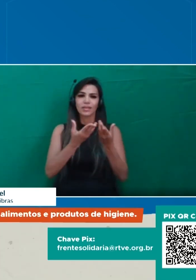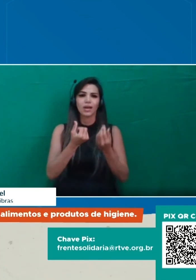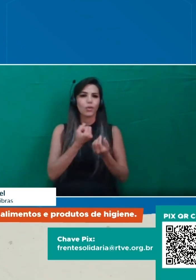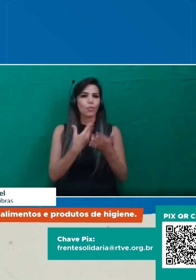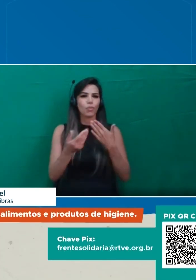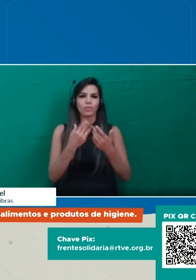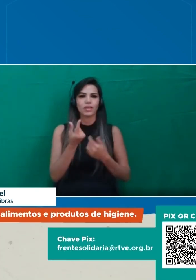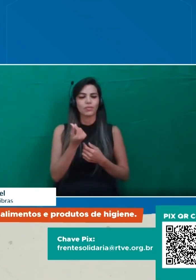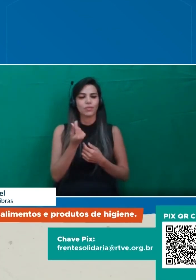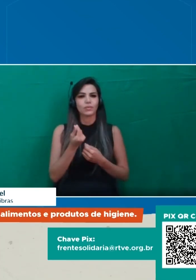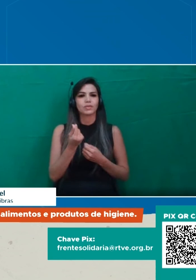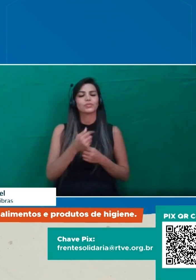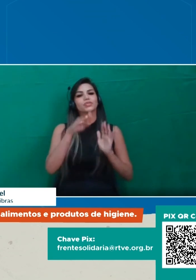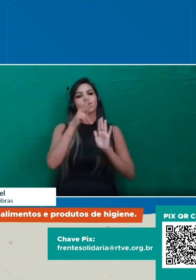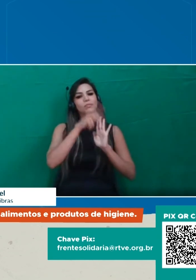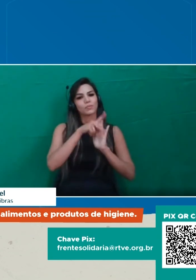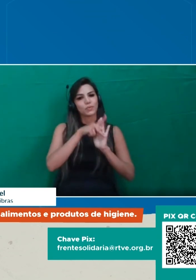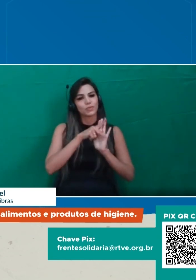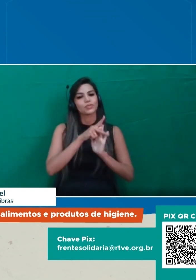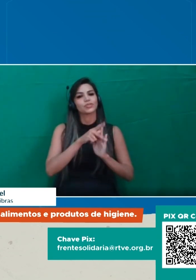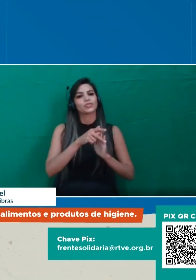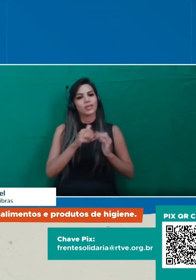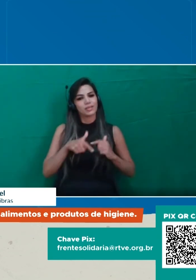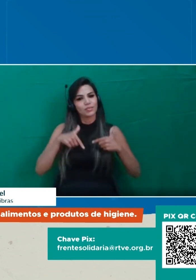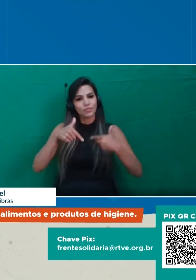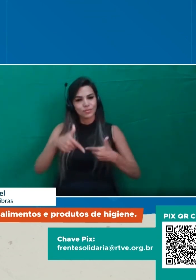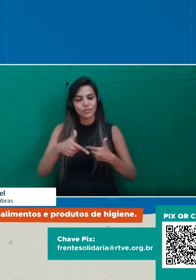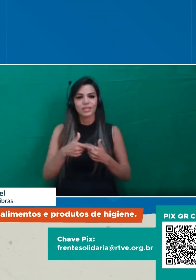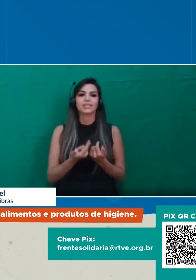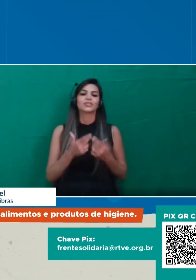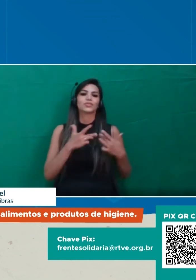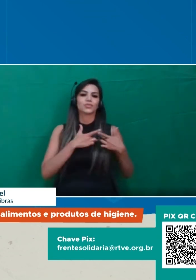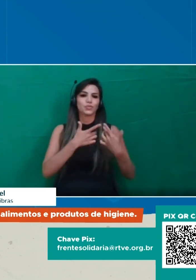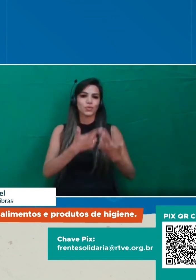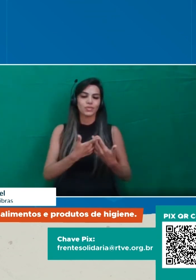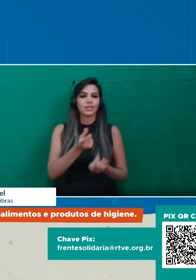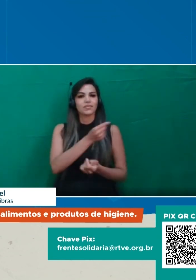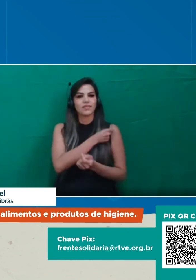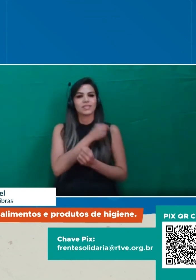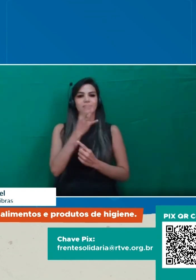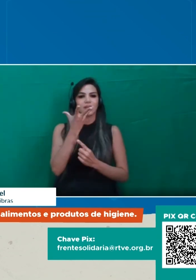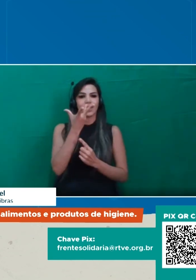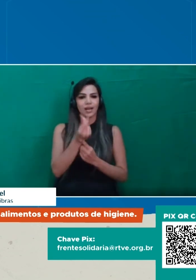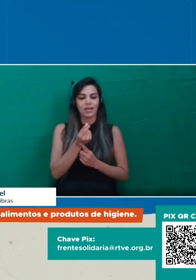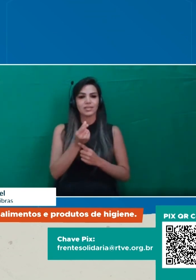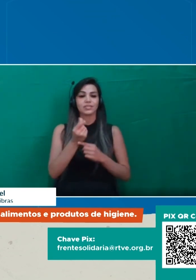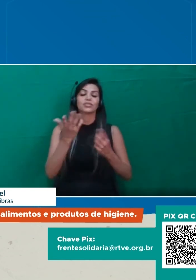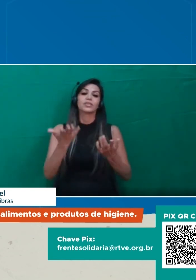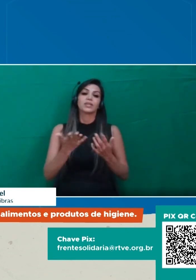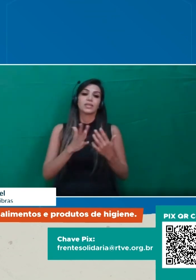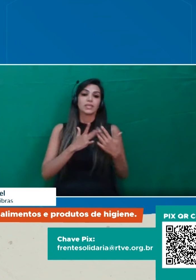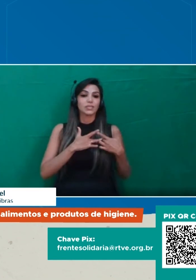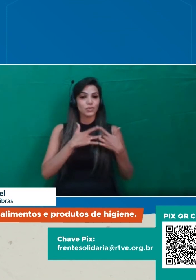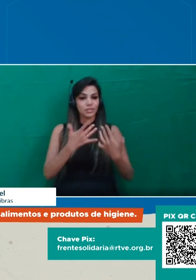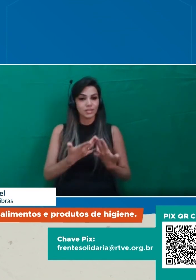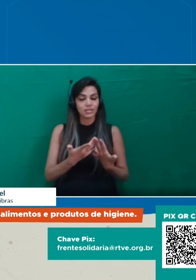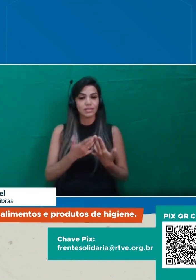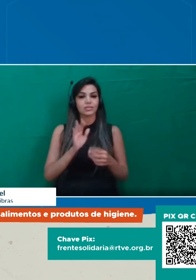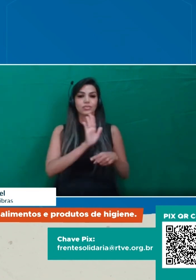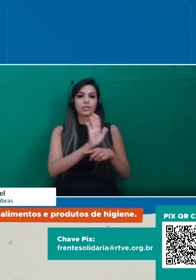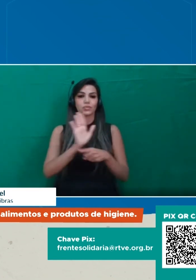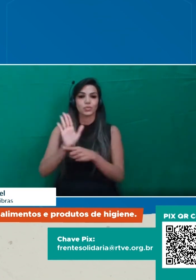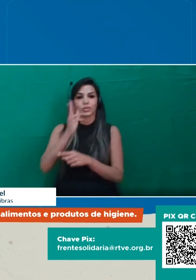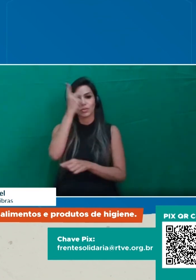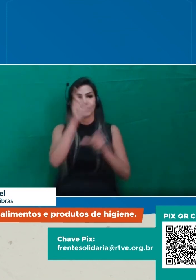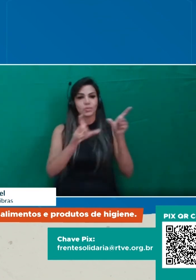a Frente Solidária Vacina, Arte e Solidariedade, que está auxiliando populações vulneráveis. Quem